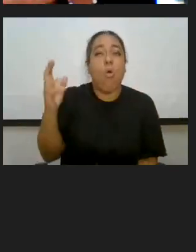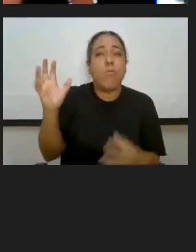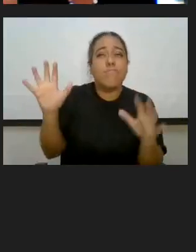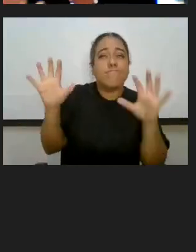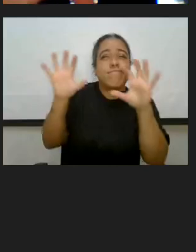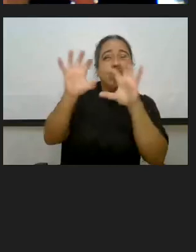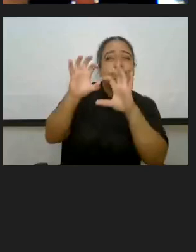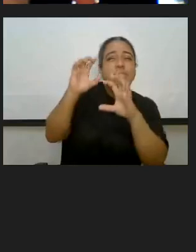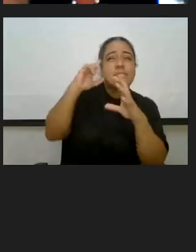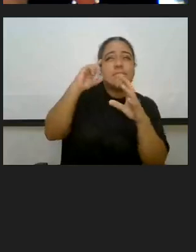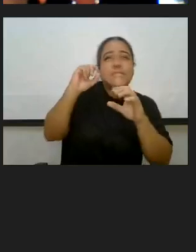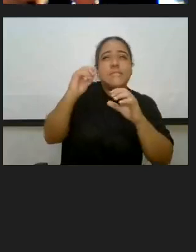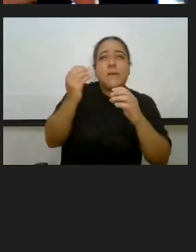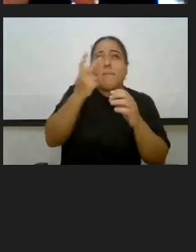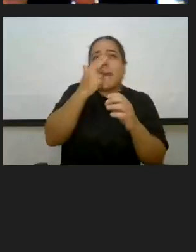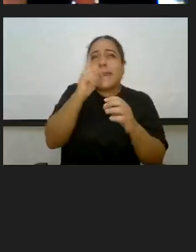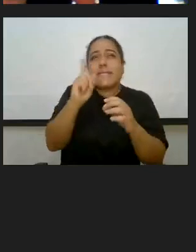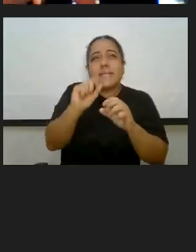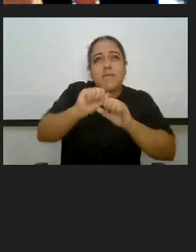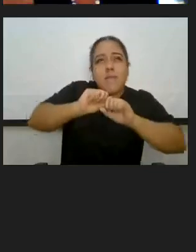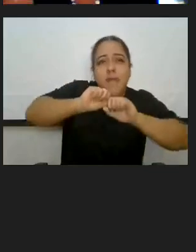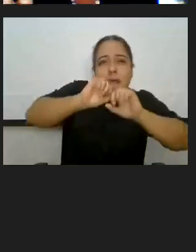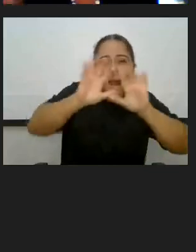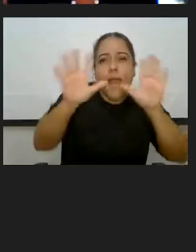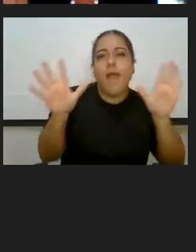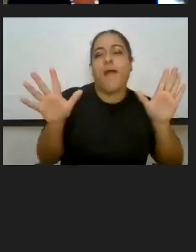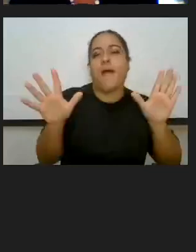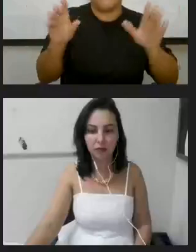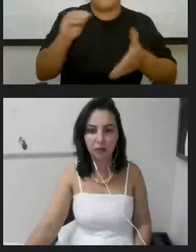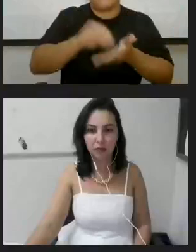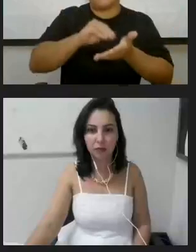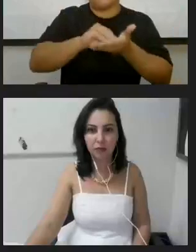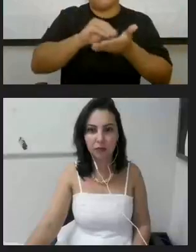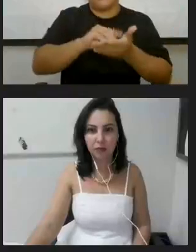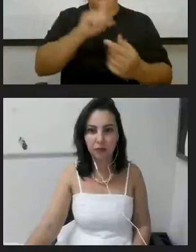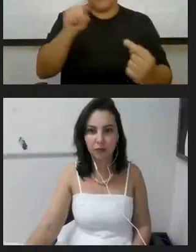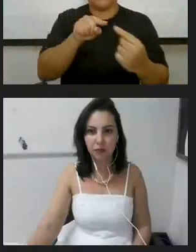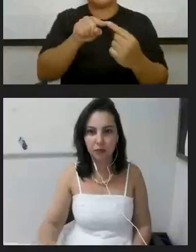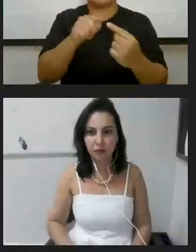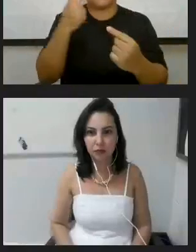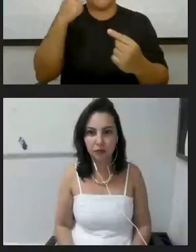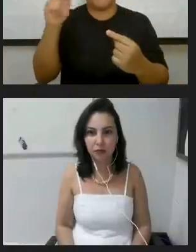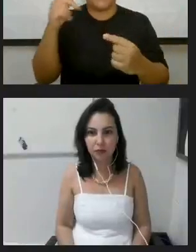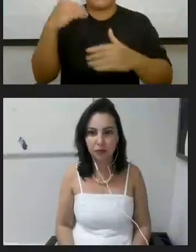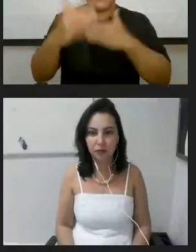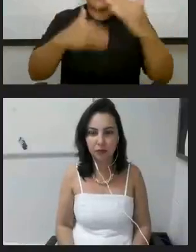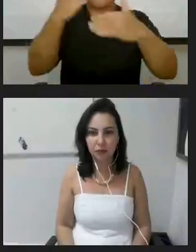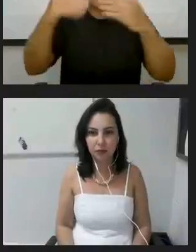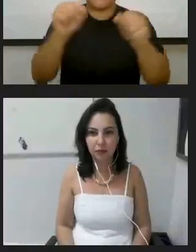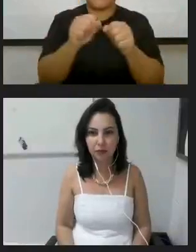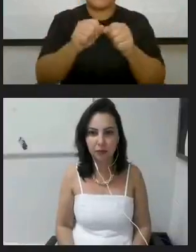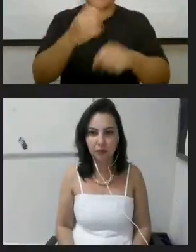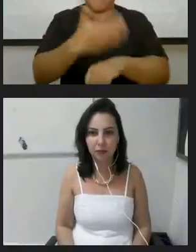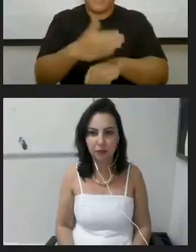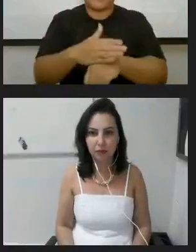não está de forma tão clara, tão objetiva para aquele que desenvolve a sua própria